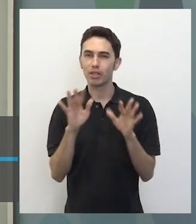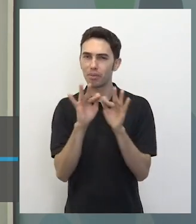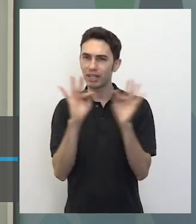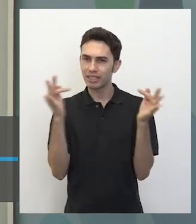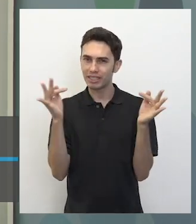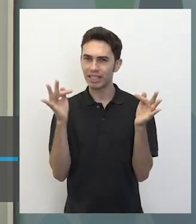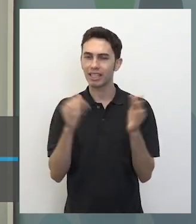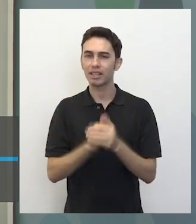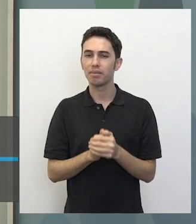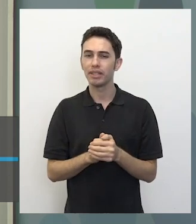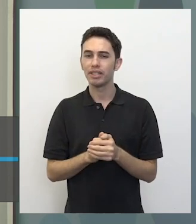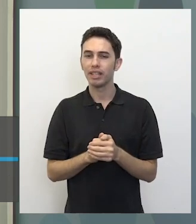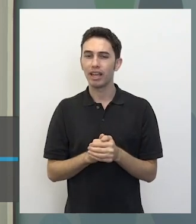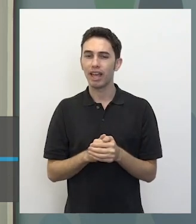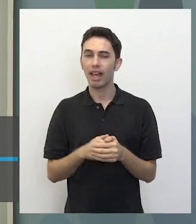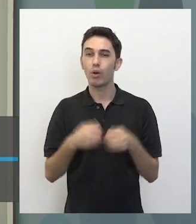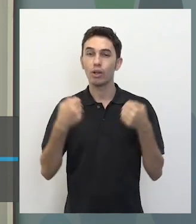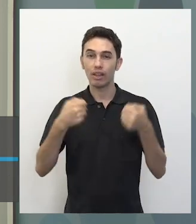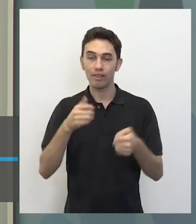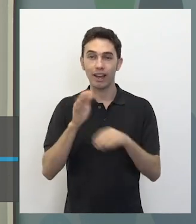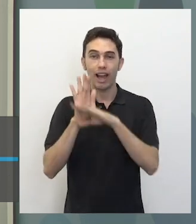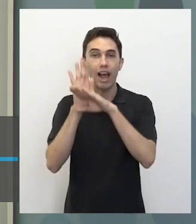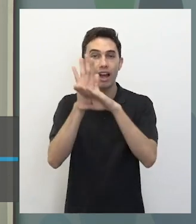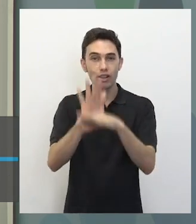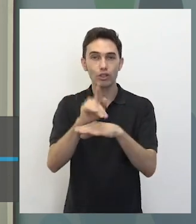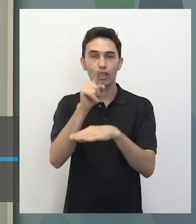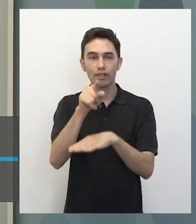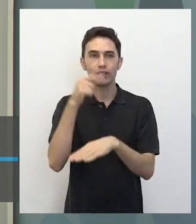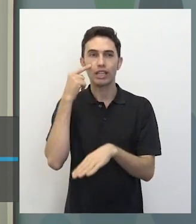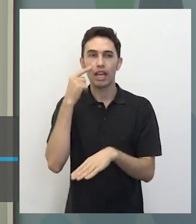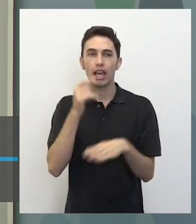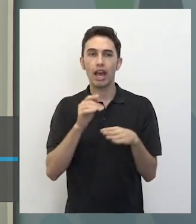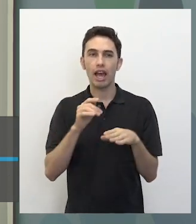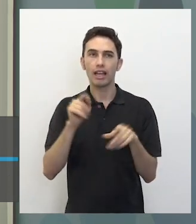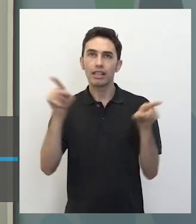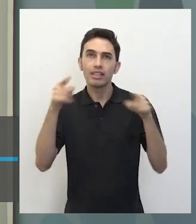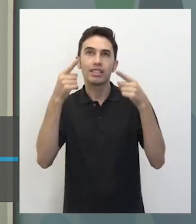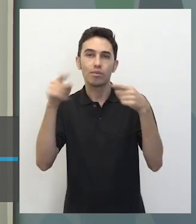gente, o que vai garantir essa musicalidade